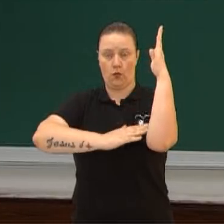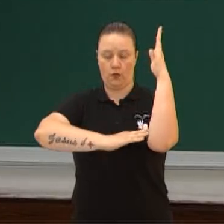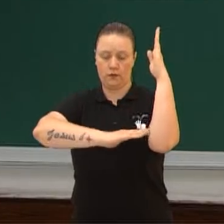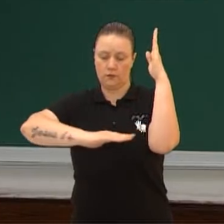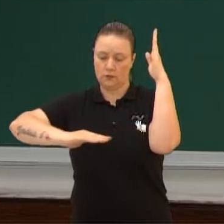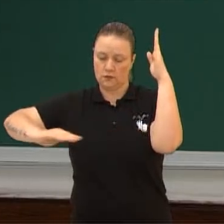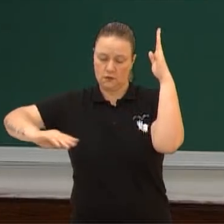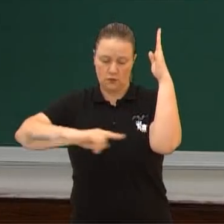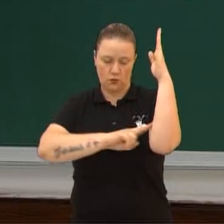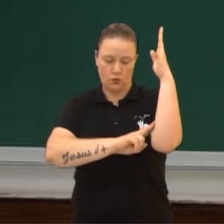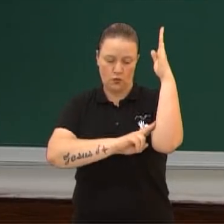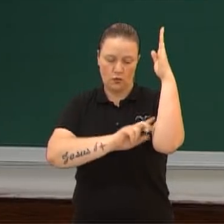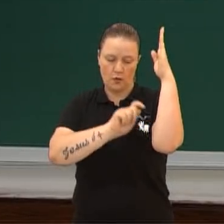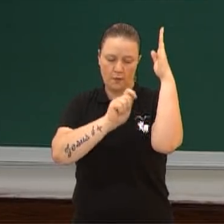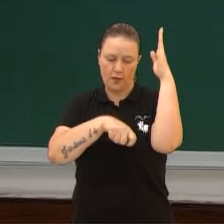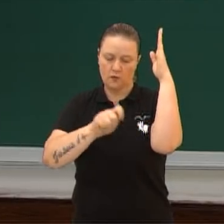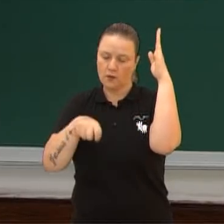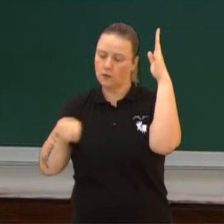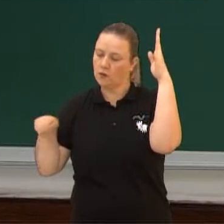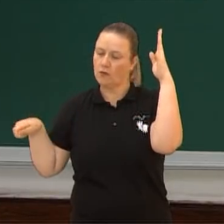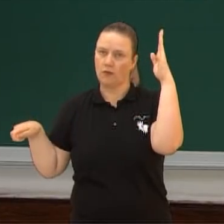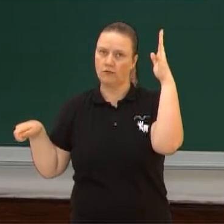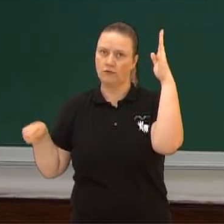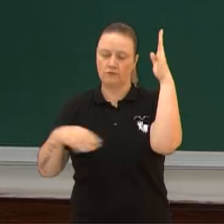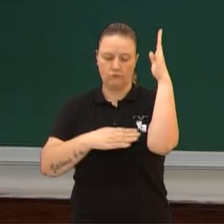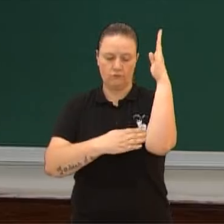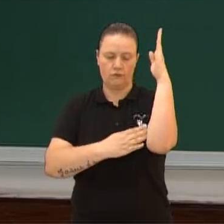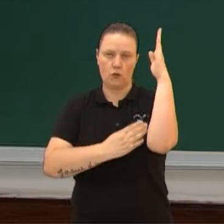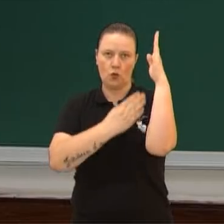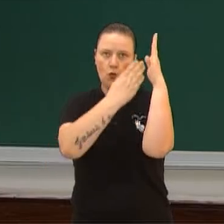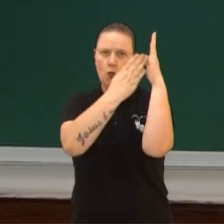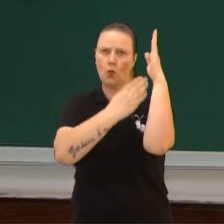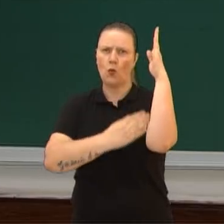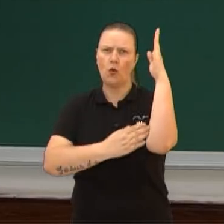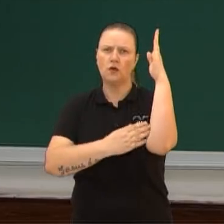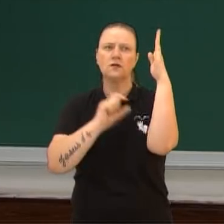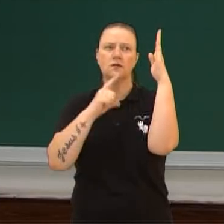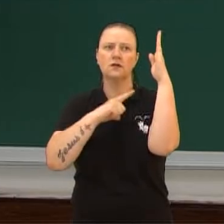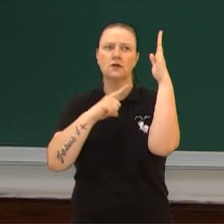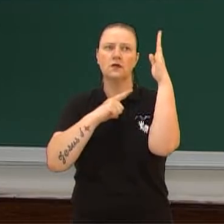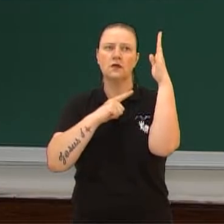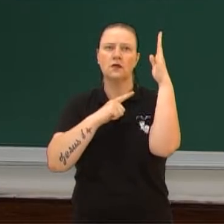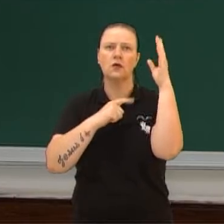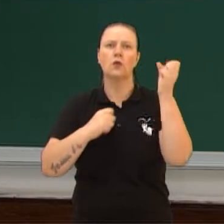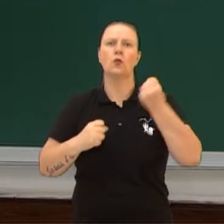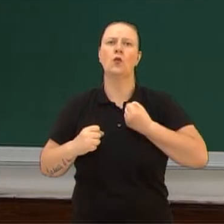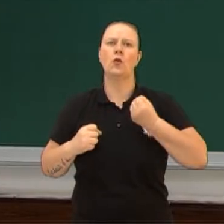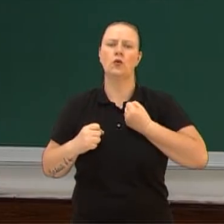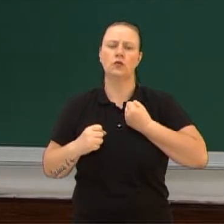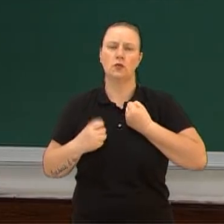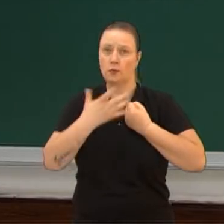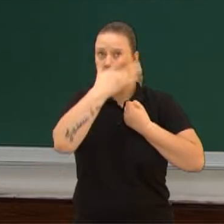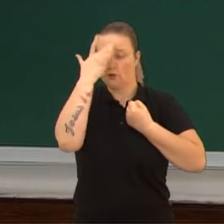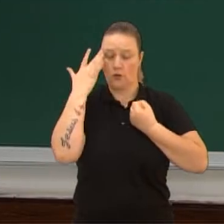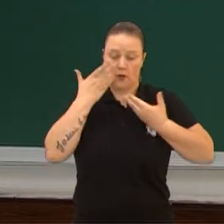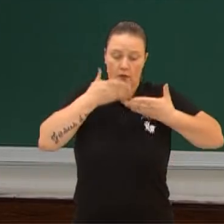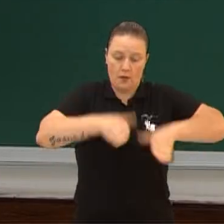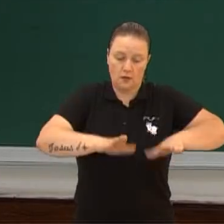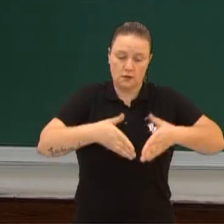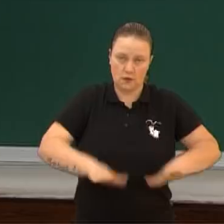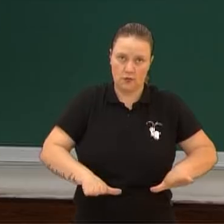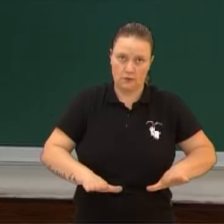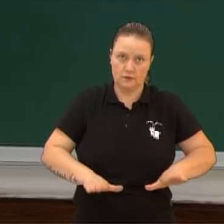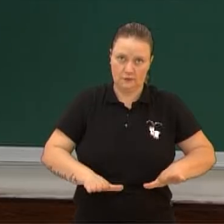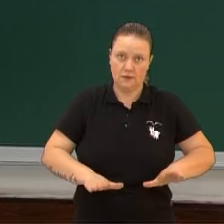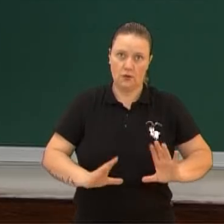tenho os meses do ano. Muito bem. E no vertical, eu tenho aqui em cima, ó, o número de nascimentos. Tá vendo só? Olha só,